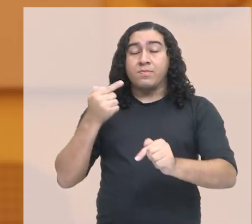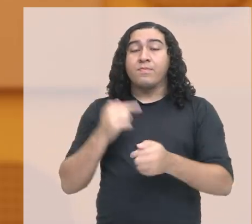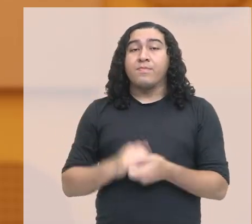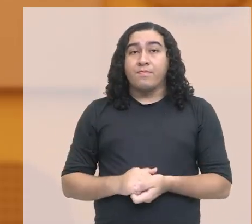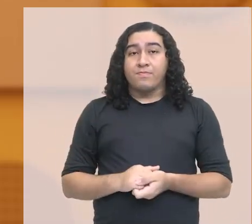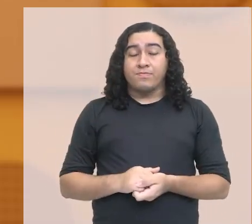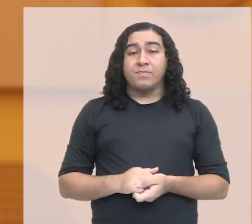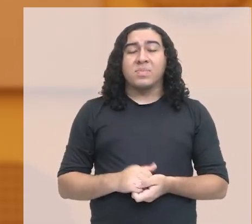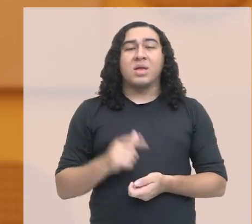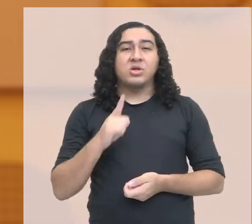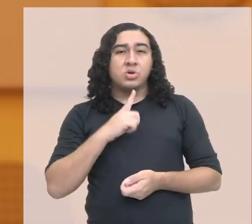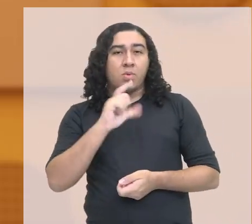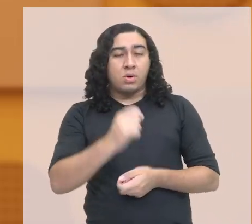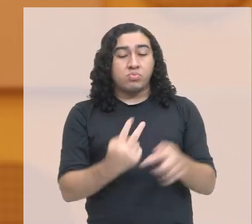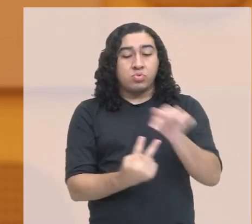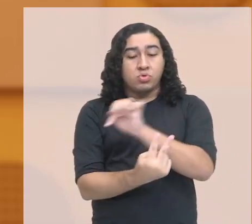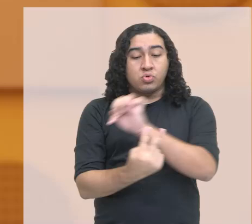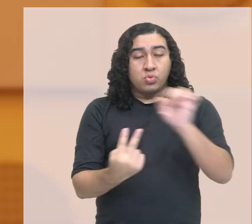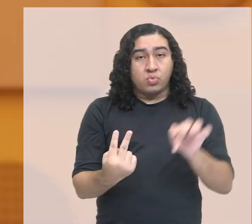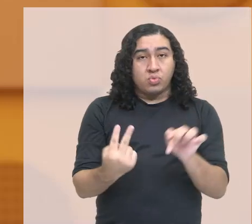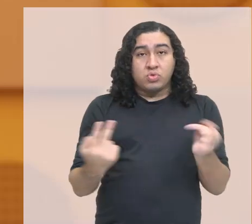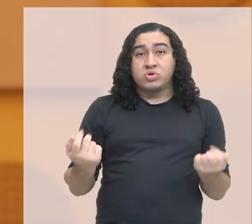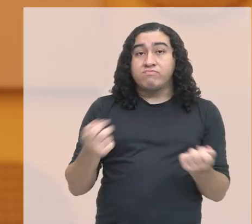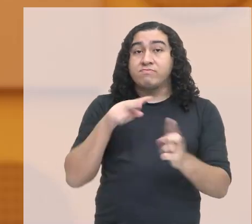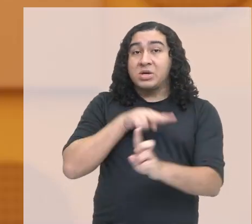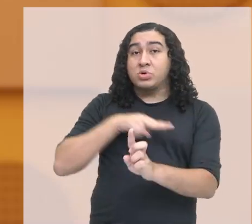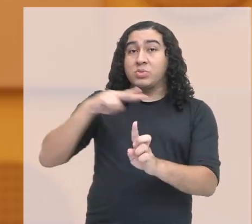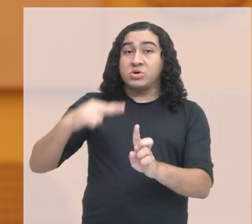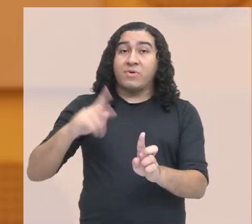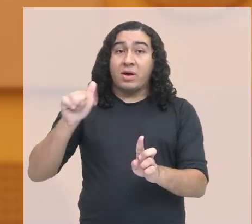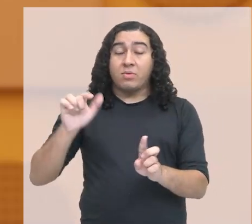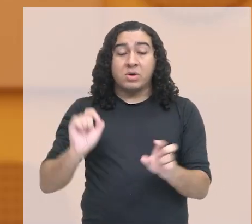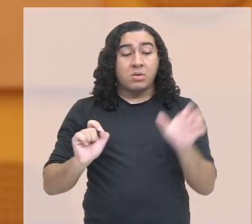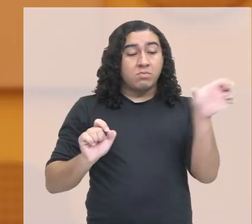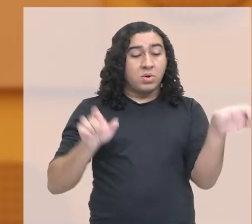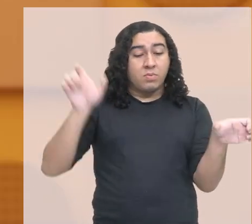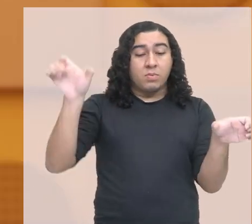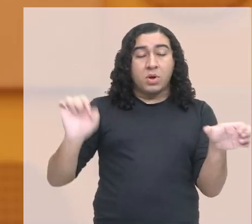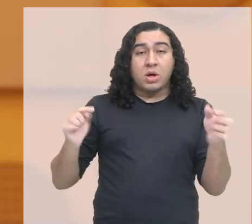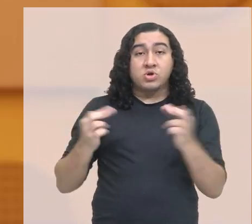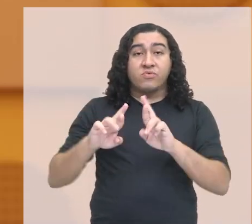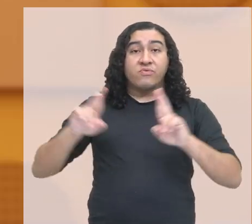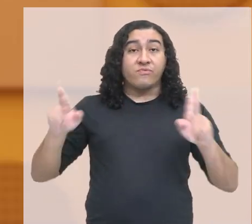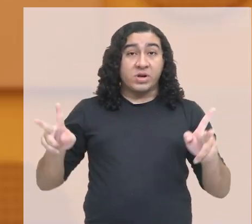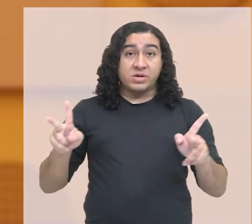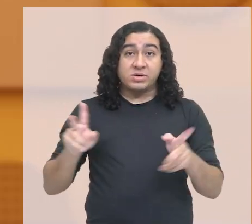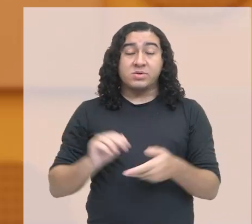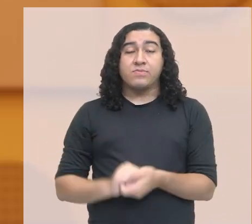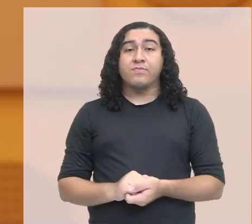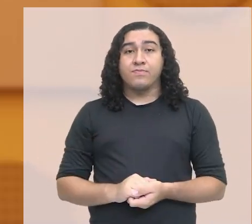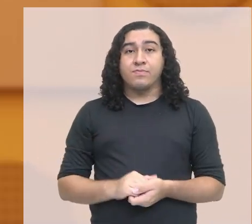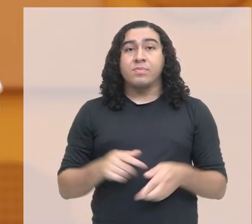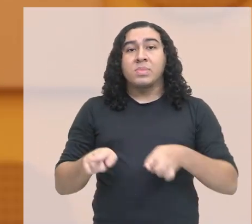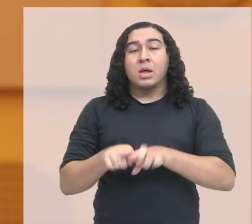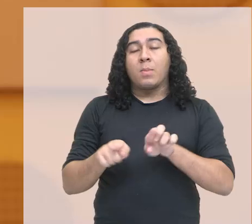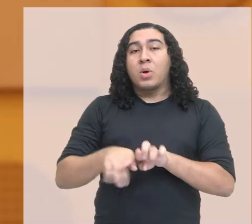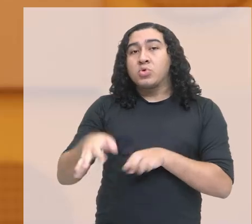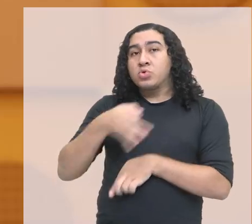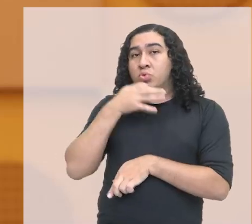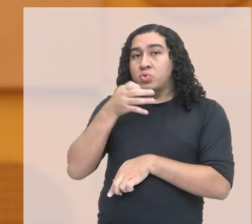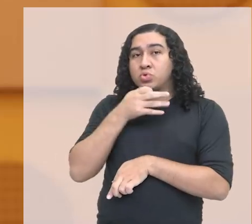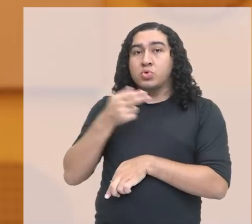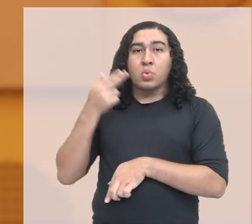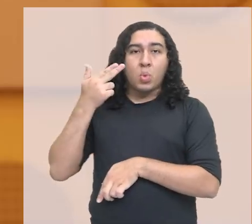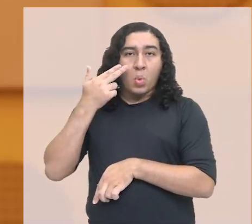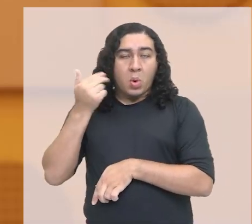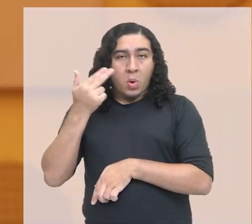já tinha ali 2 visões, né, que eram opostas. E a visão e o discurso do